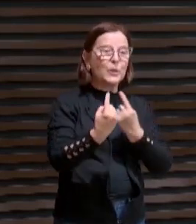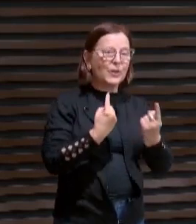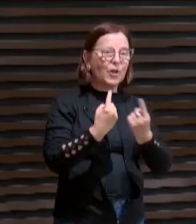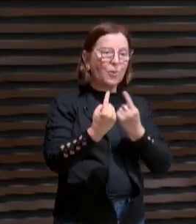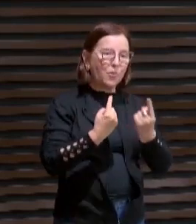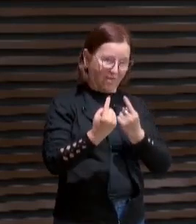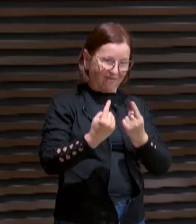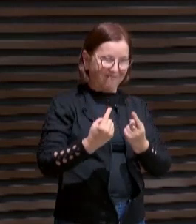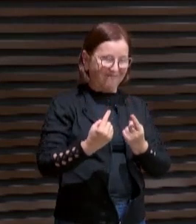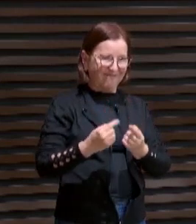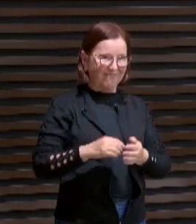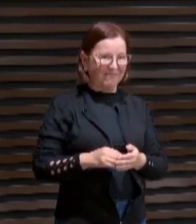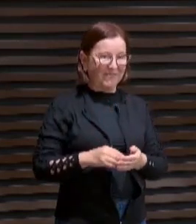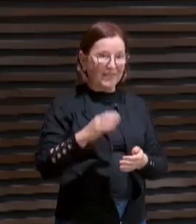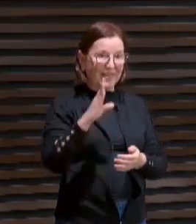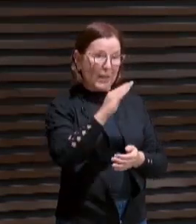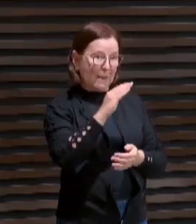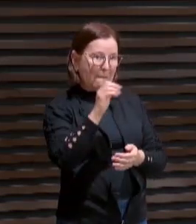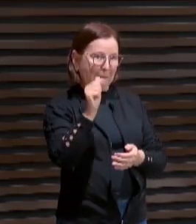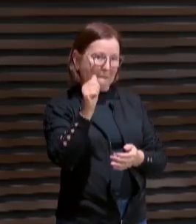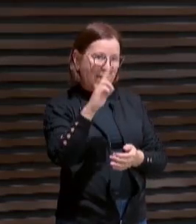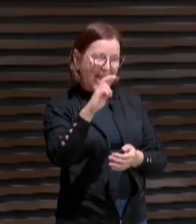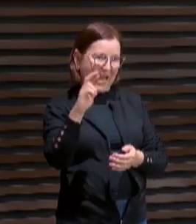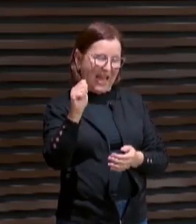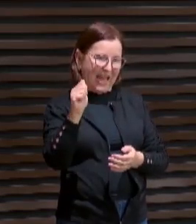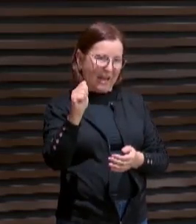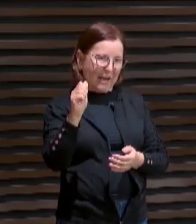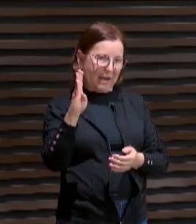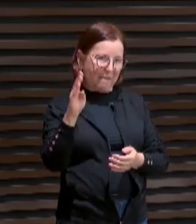uma outra coisa. Barrabás